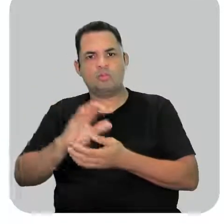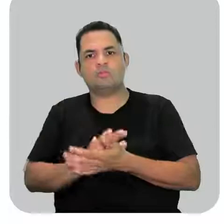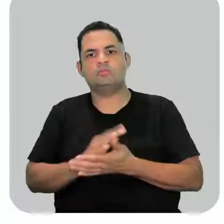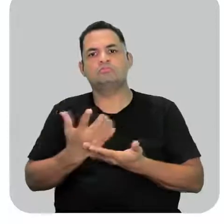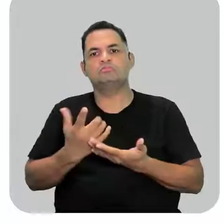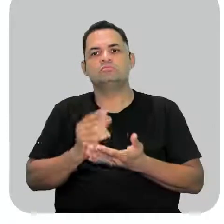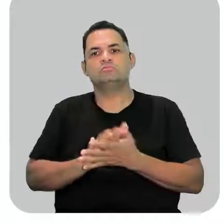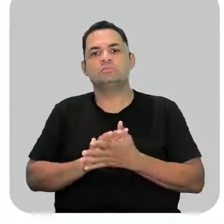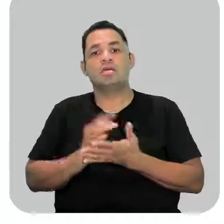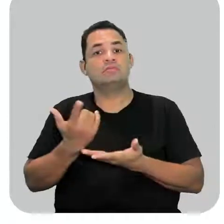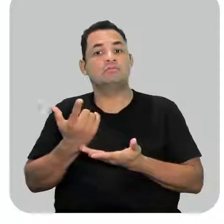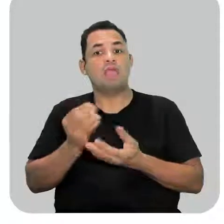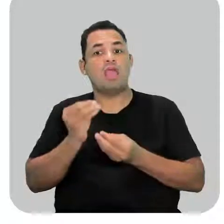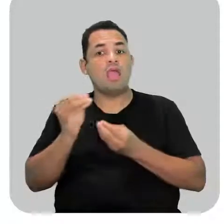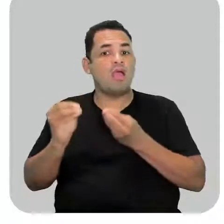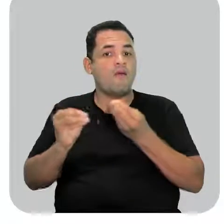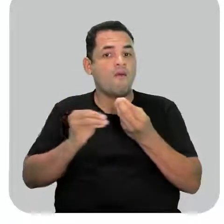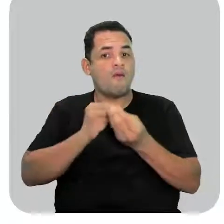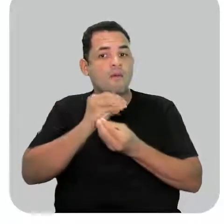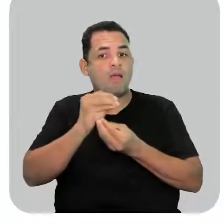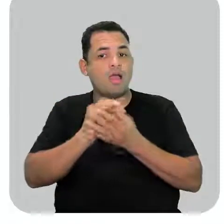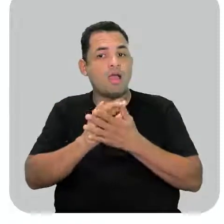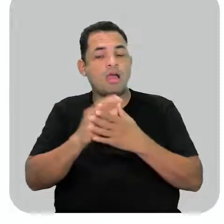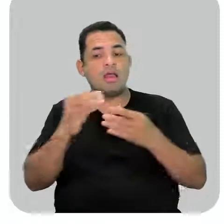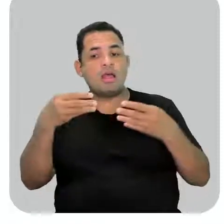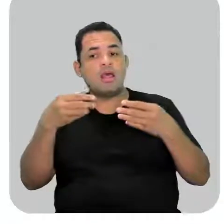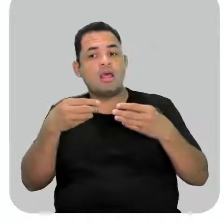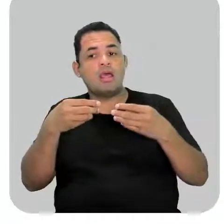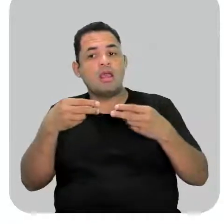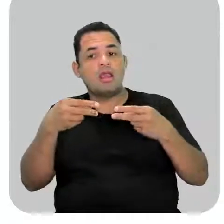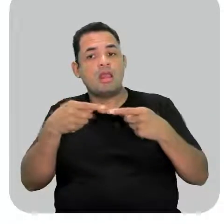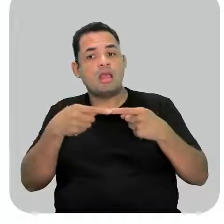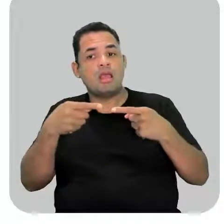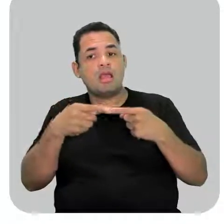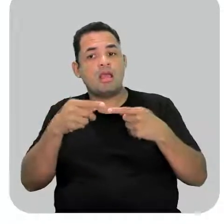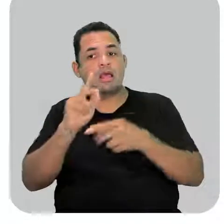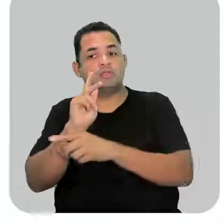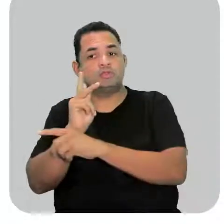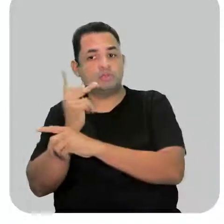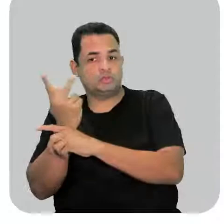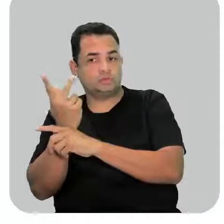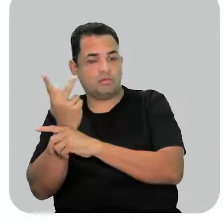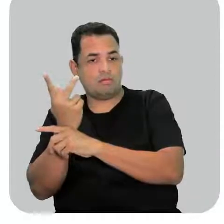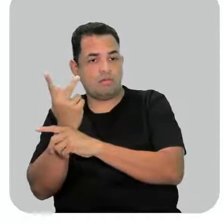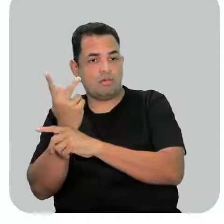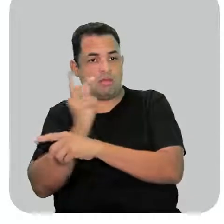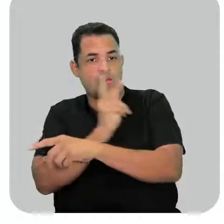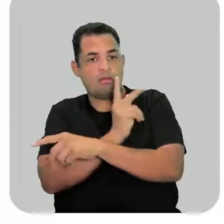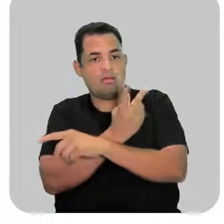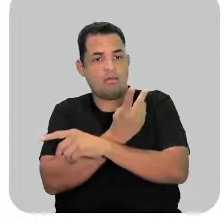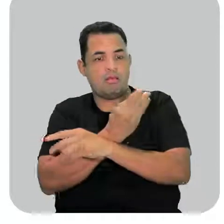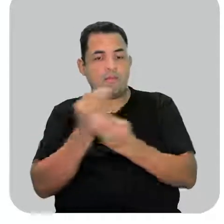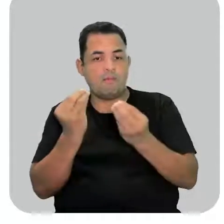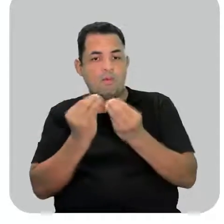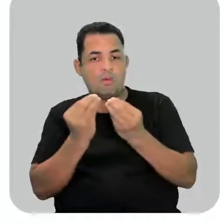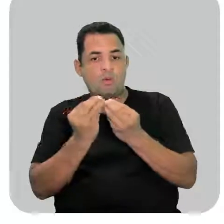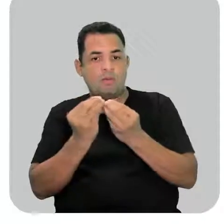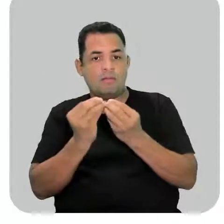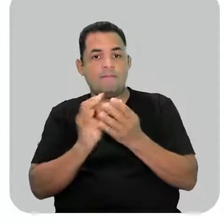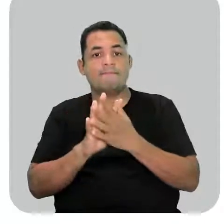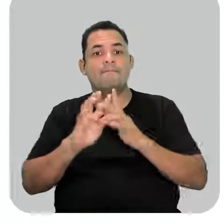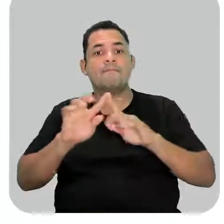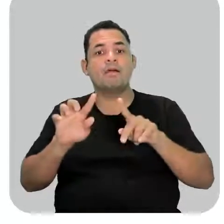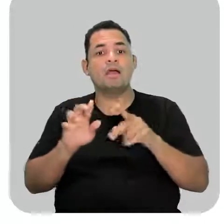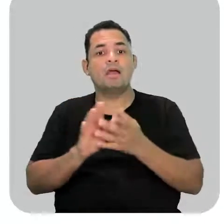apesar de não formarem ligações de hidrogênio entre as moléculas, mas elas fazem ligações de